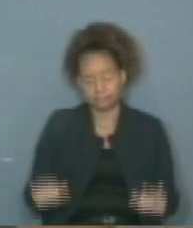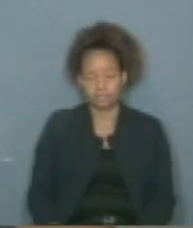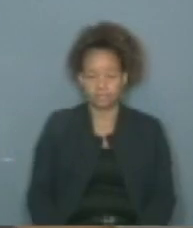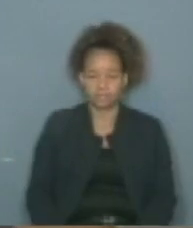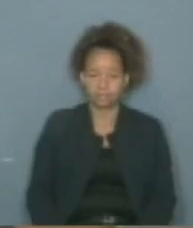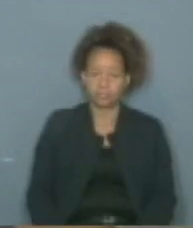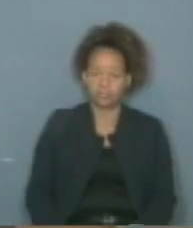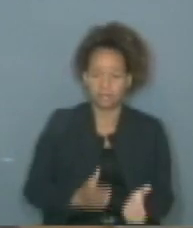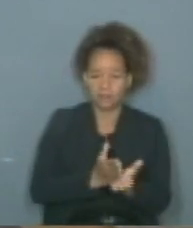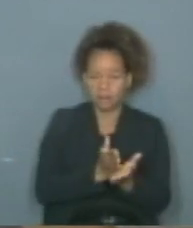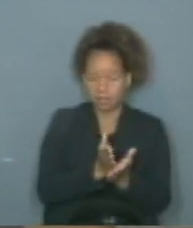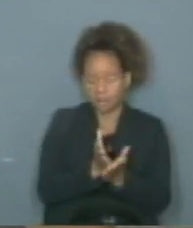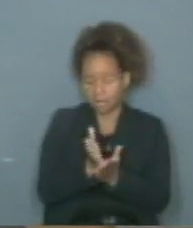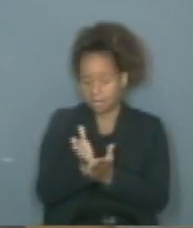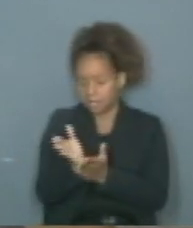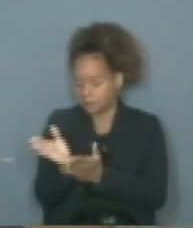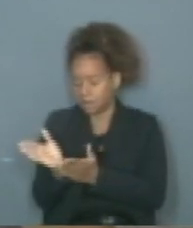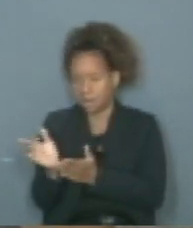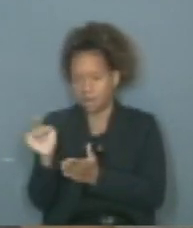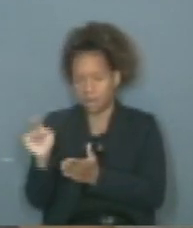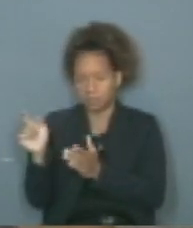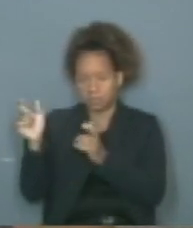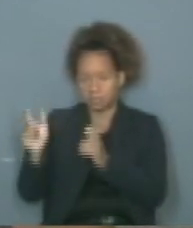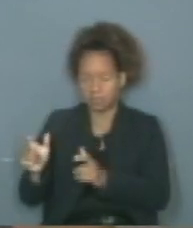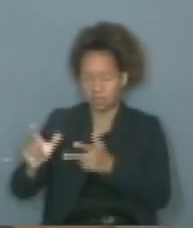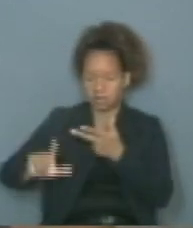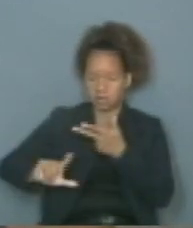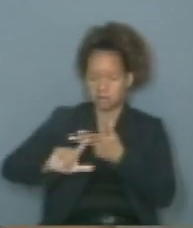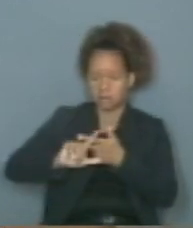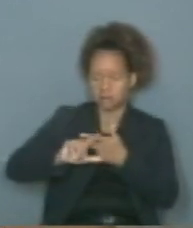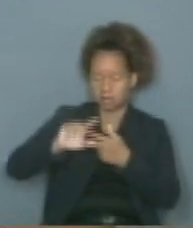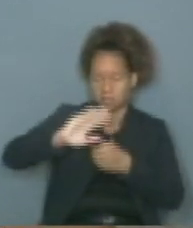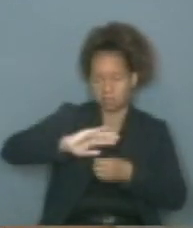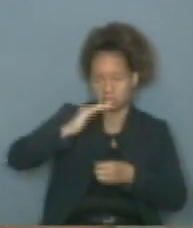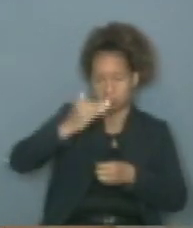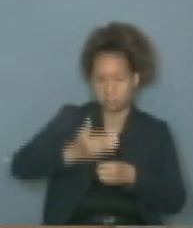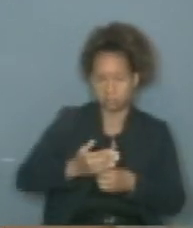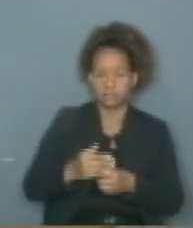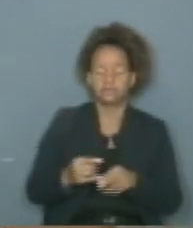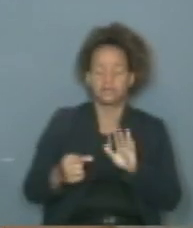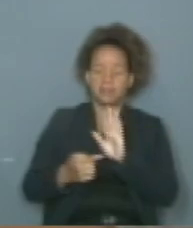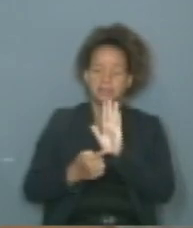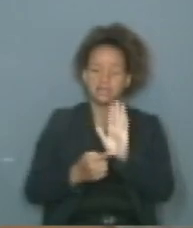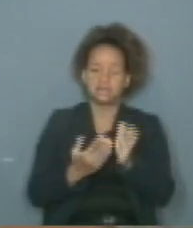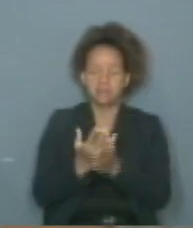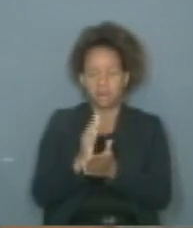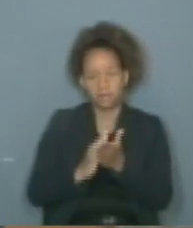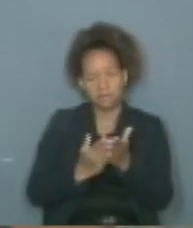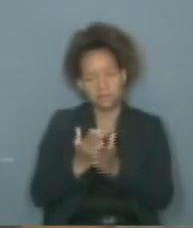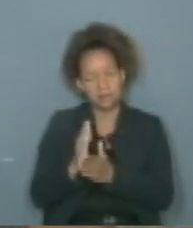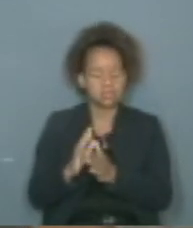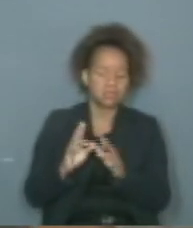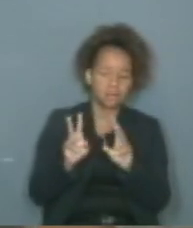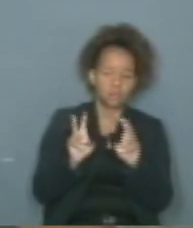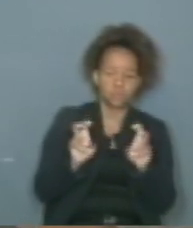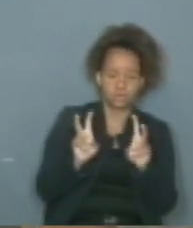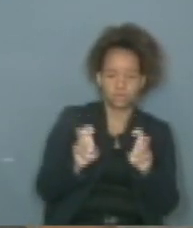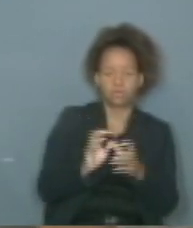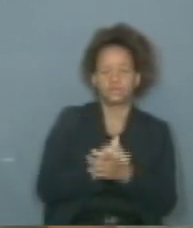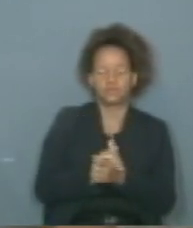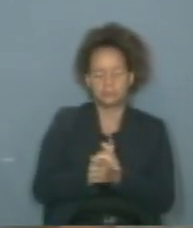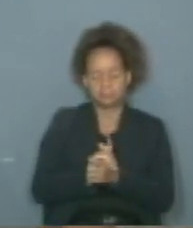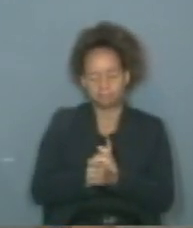é encaminhado para essa casa, apresenta algumas falhas de conteúdos e